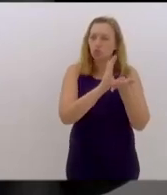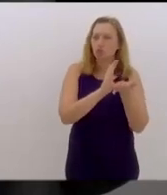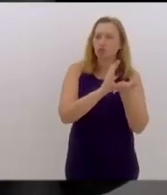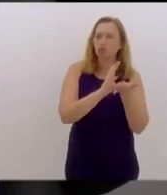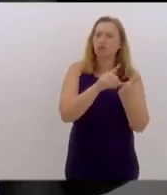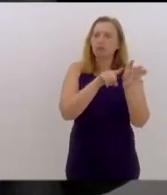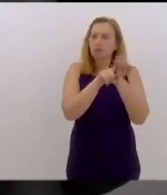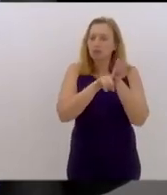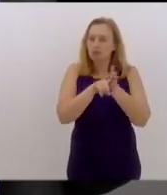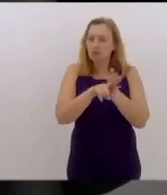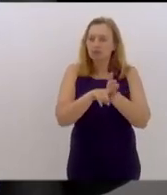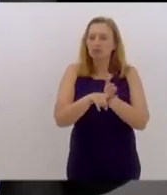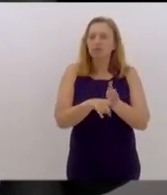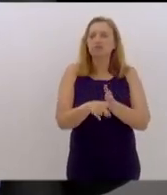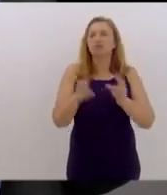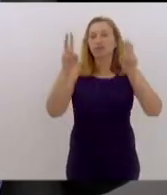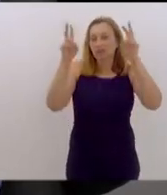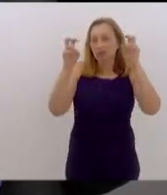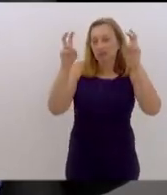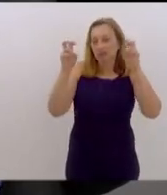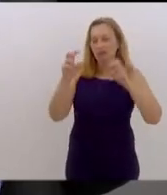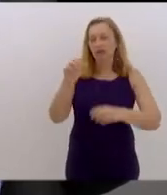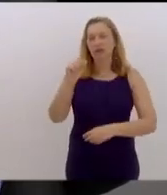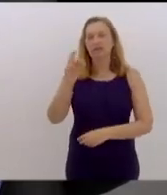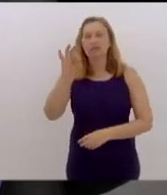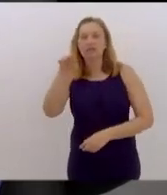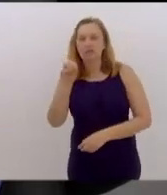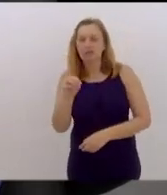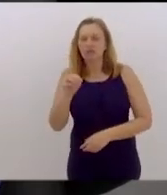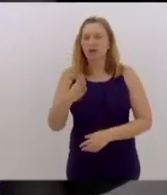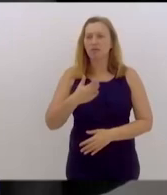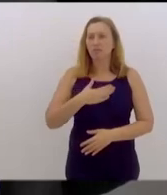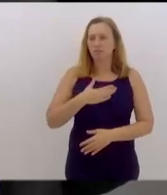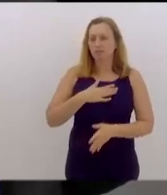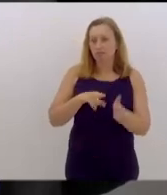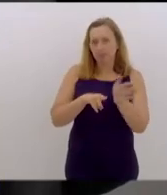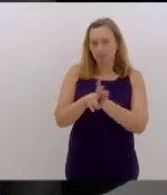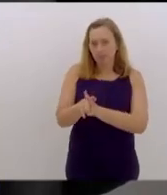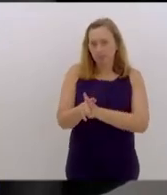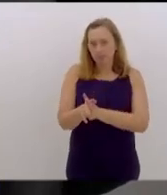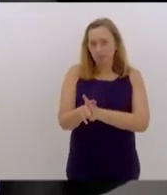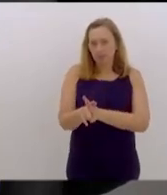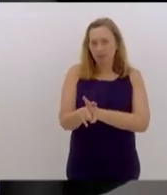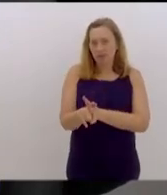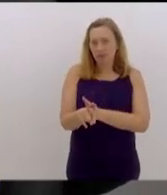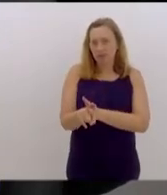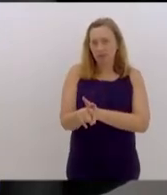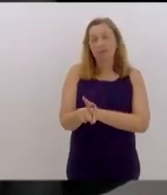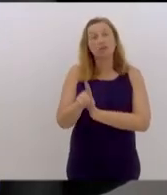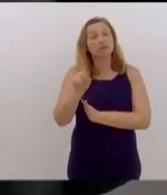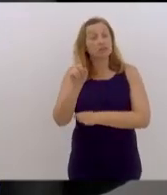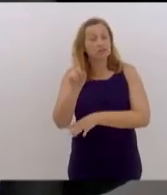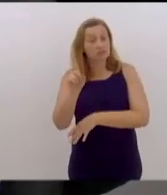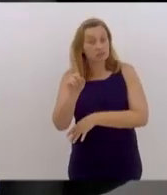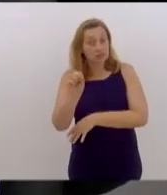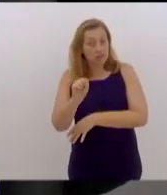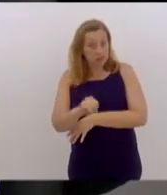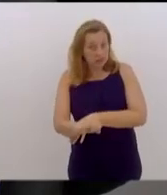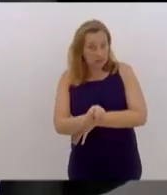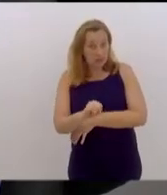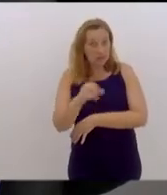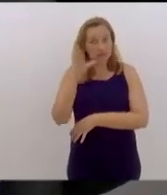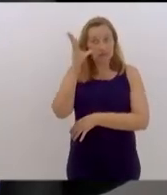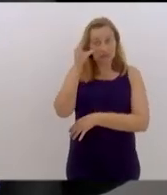reexame desse termo aditivo e aí está minha pergunta se não seria interessante